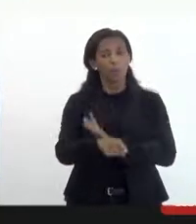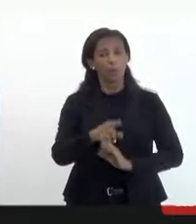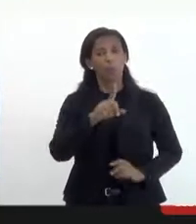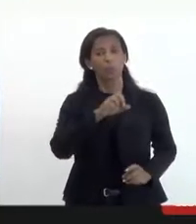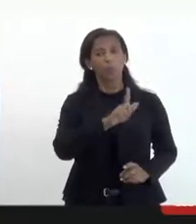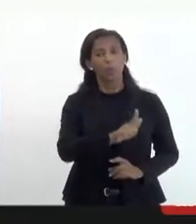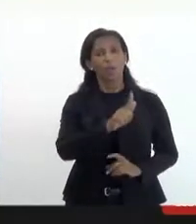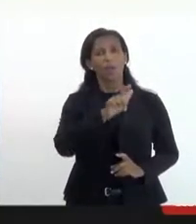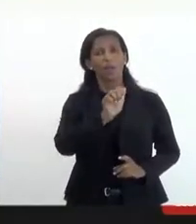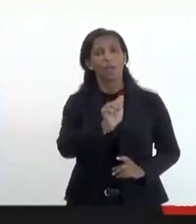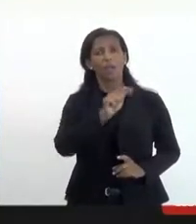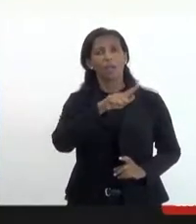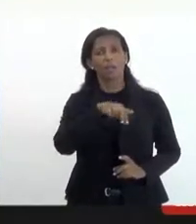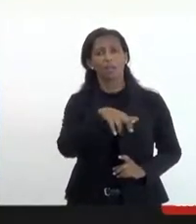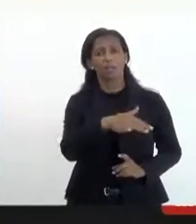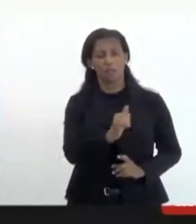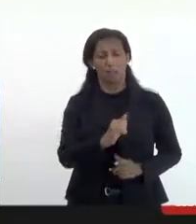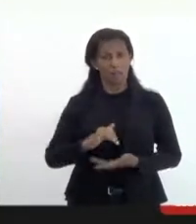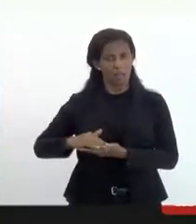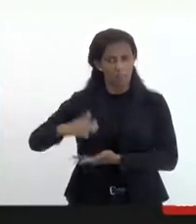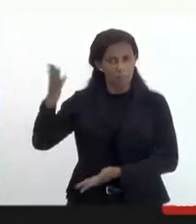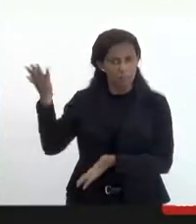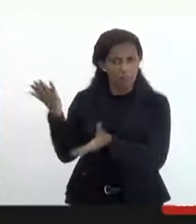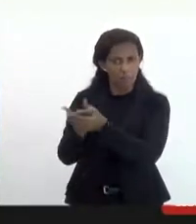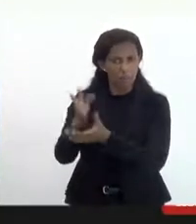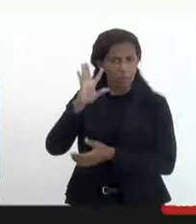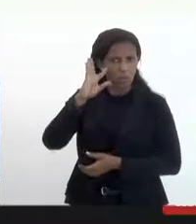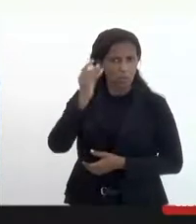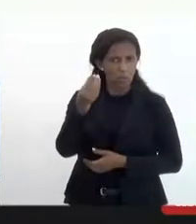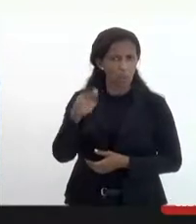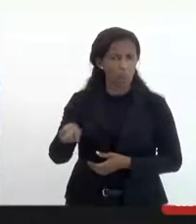demanda judicial resolve